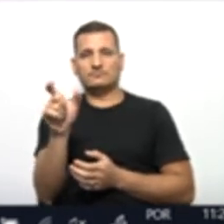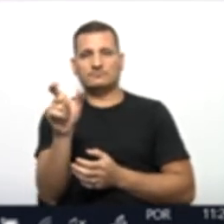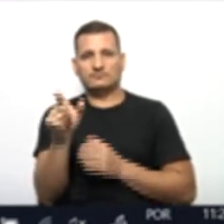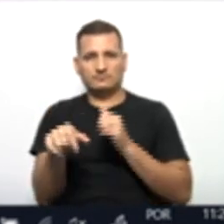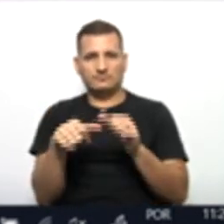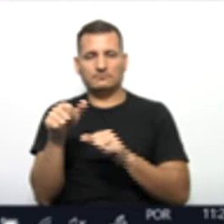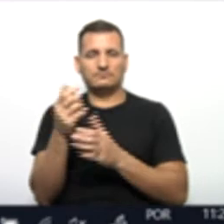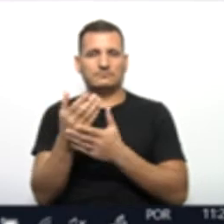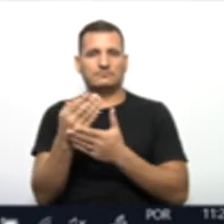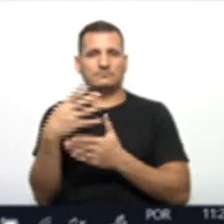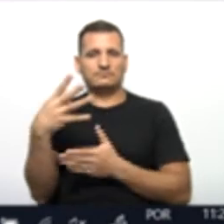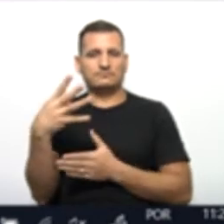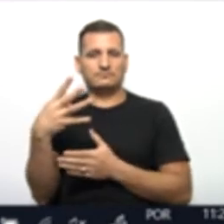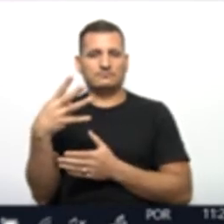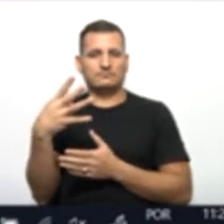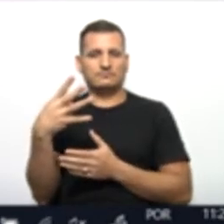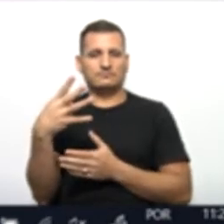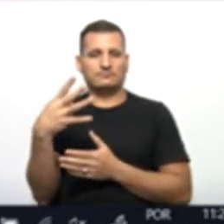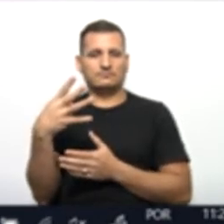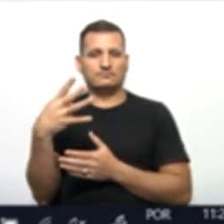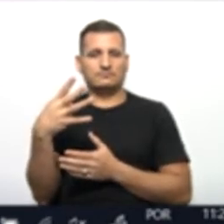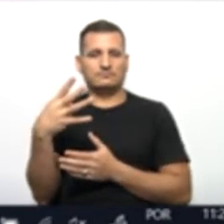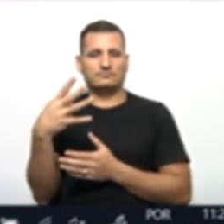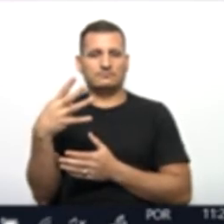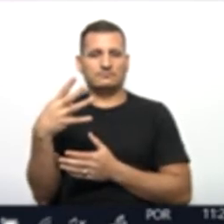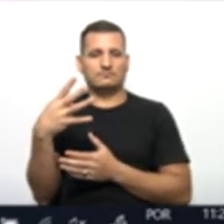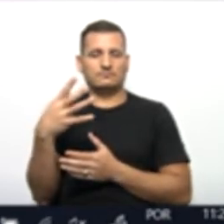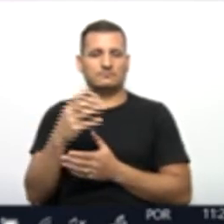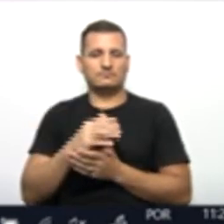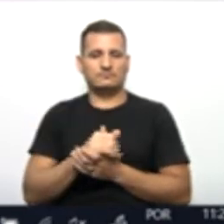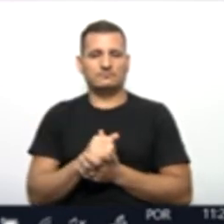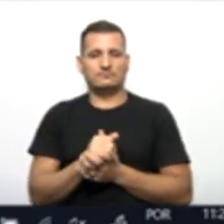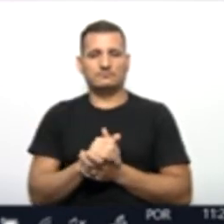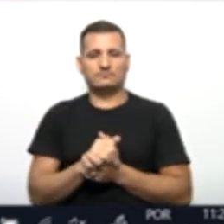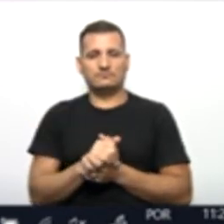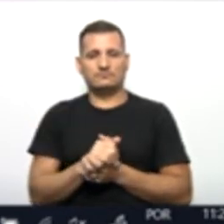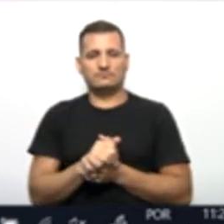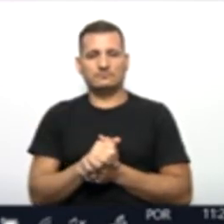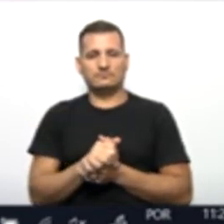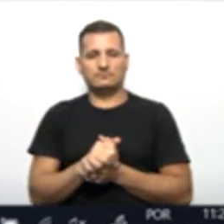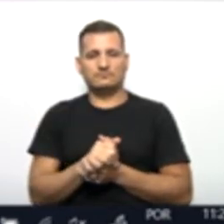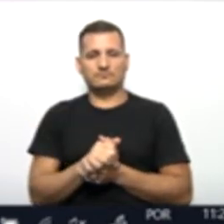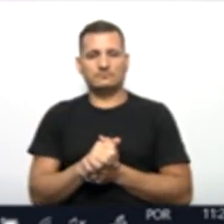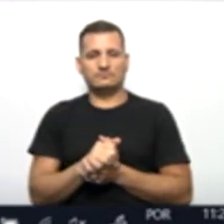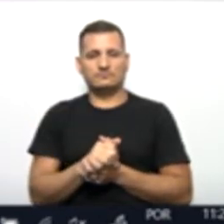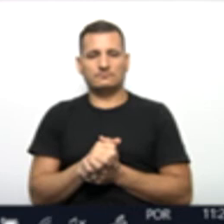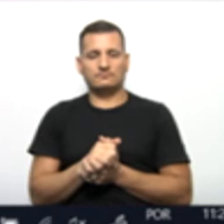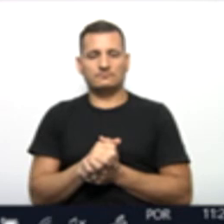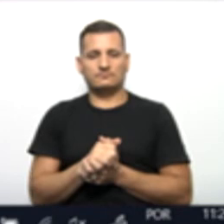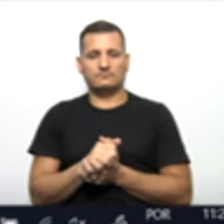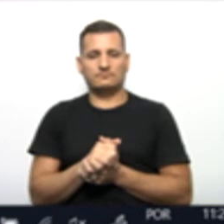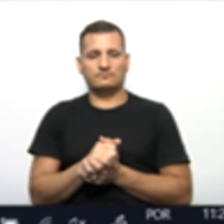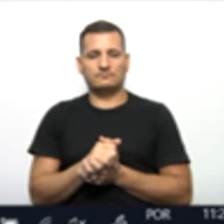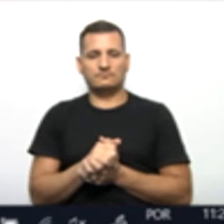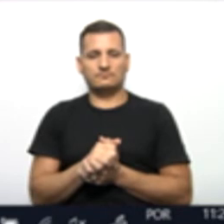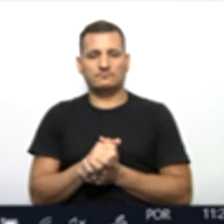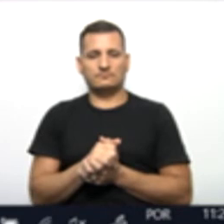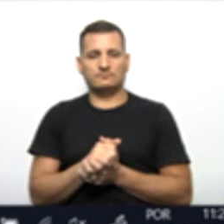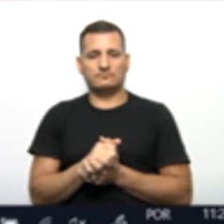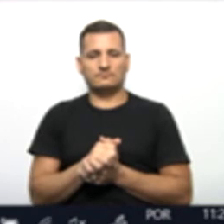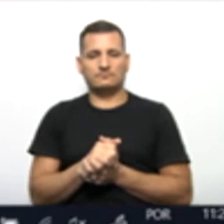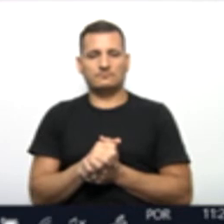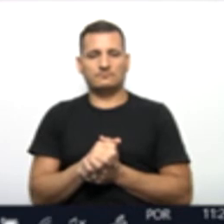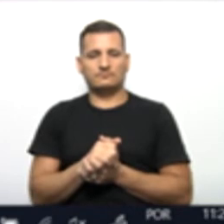isso que ele está fazendo está puxando a minha função que está aqui no caso do meu código na